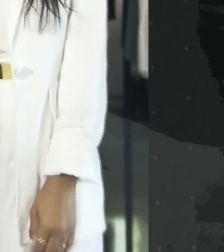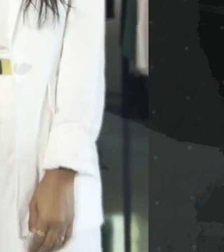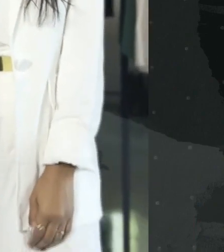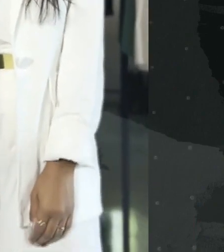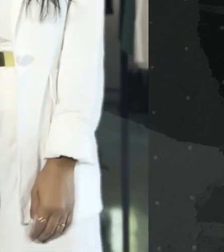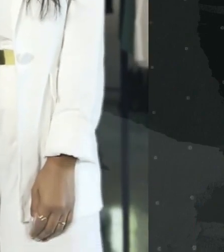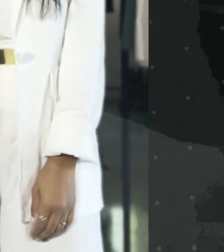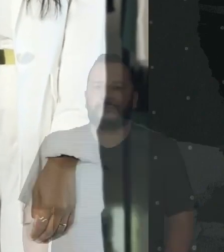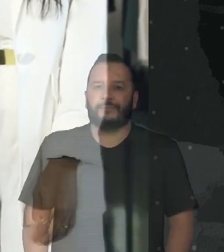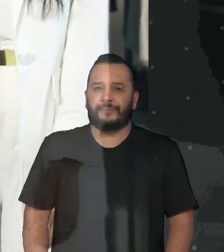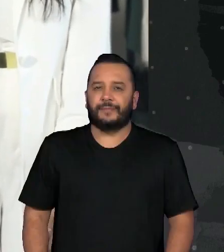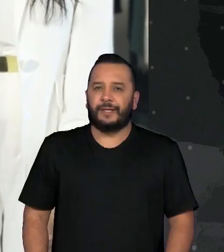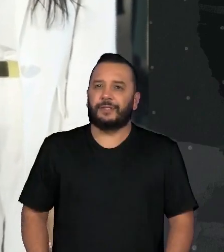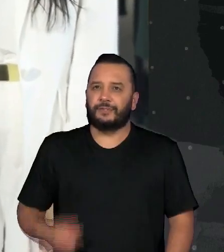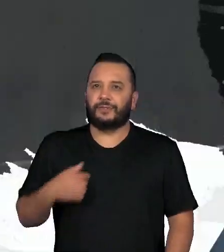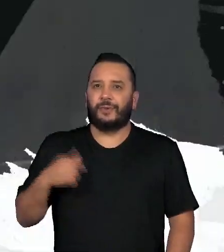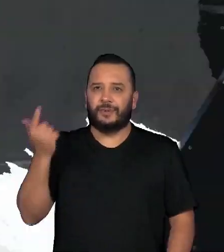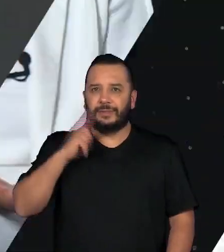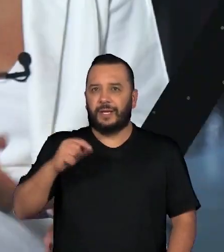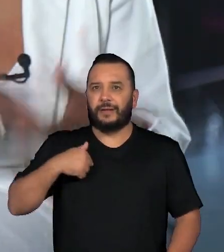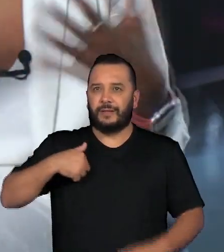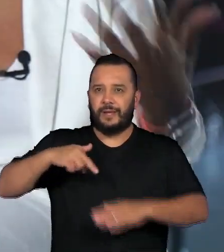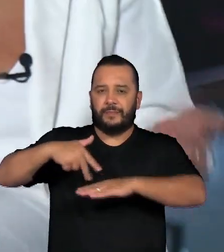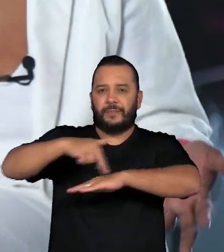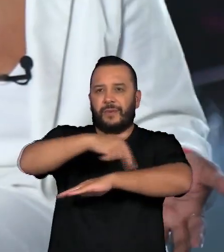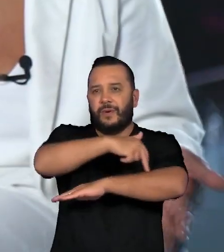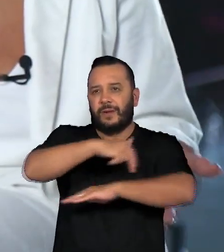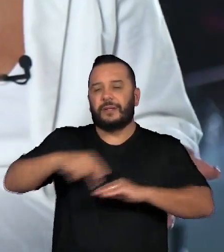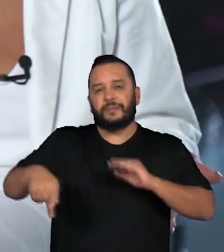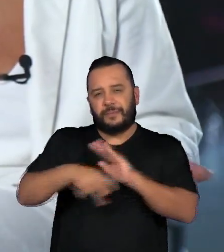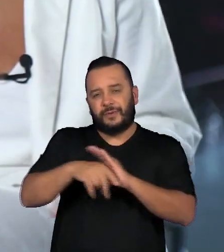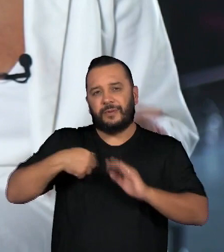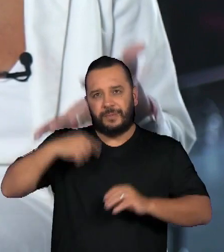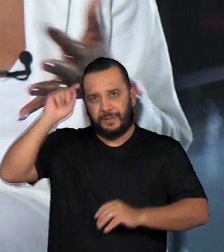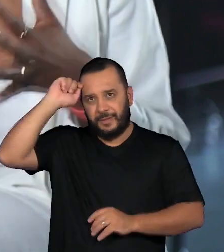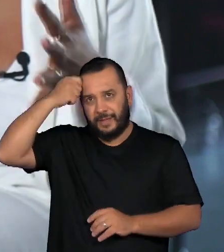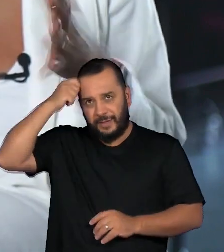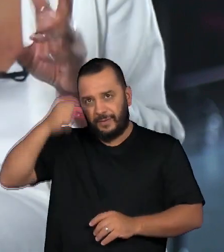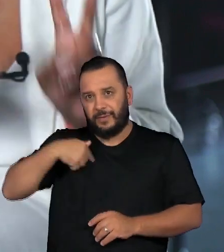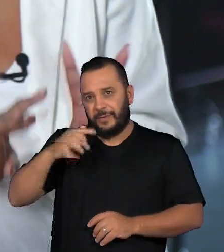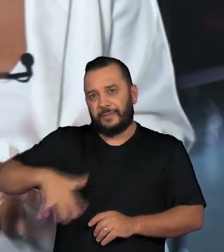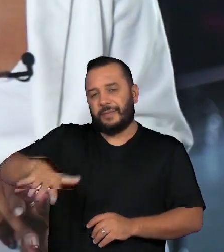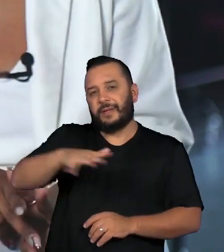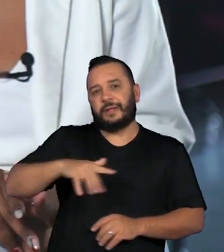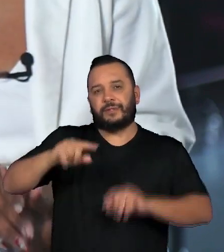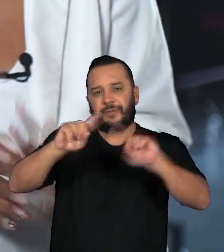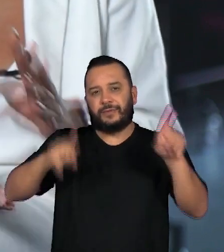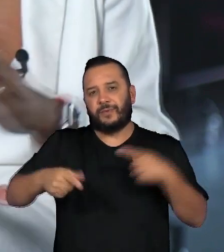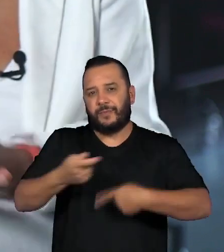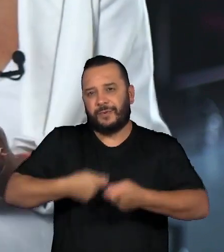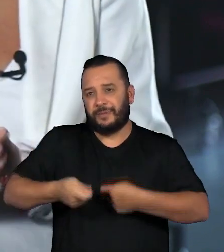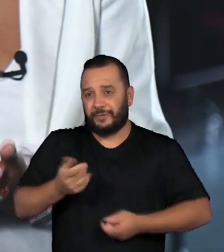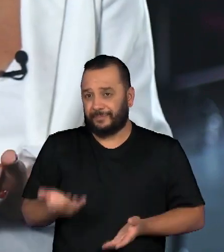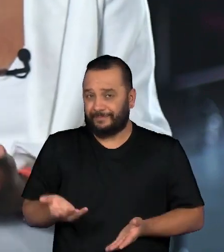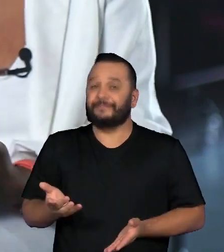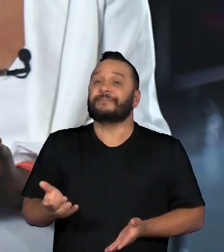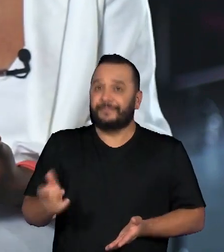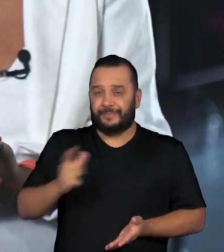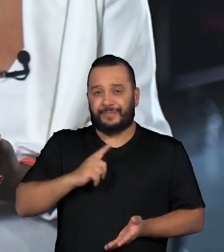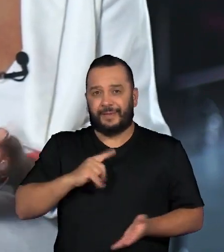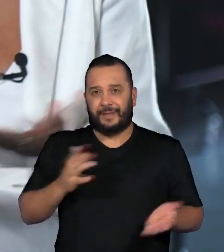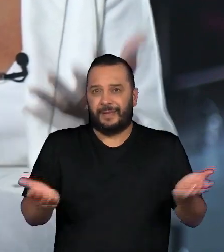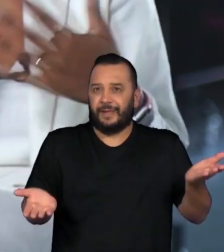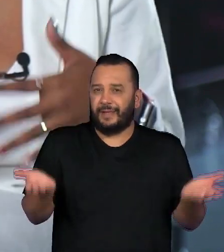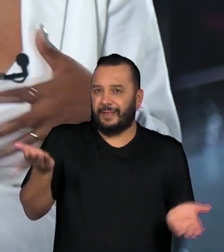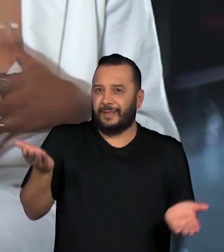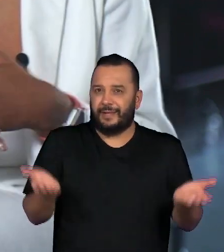A gente consegue incorporar a moda afro em um ambiente mais corporativo através de 2 pontos. Primeiro é equilíbrio,